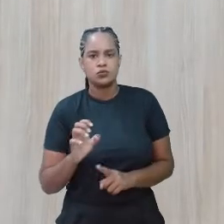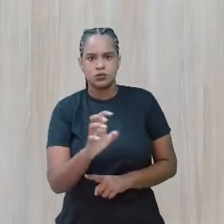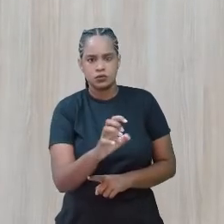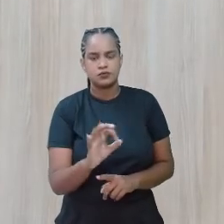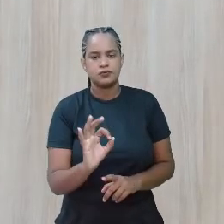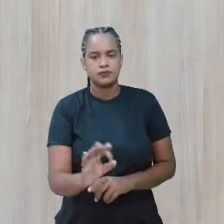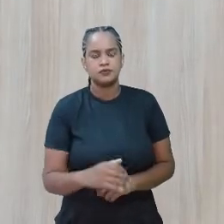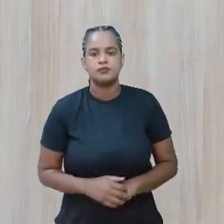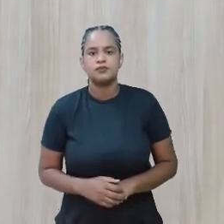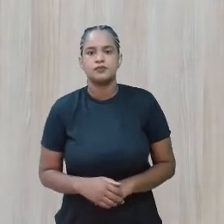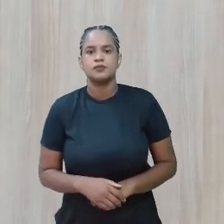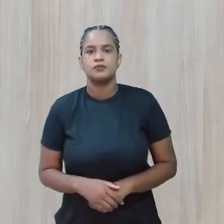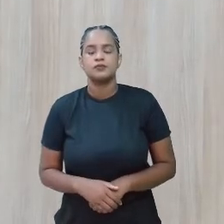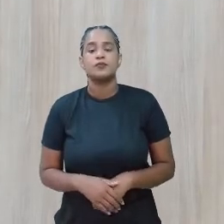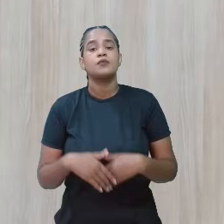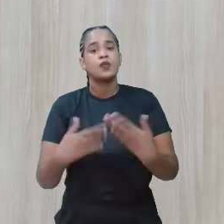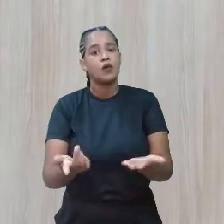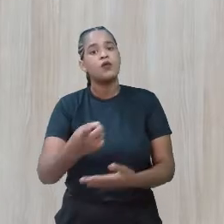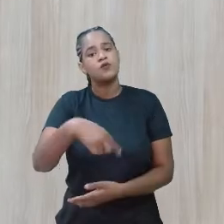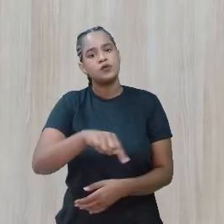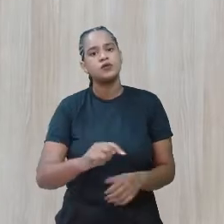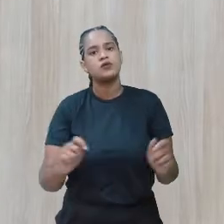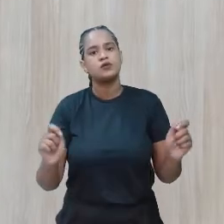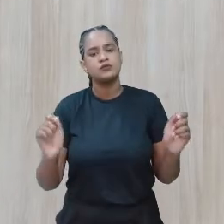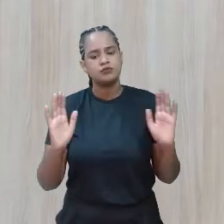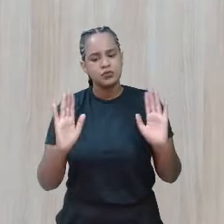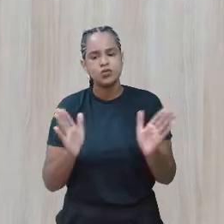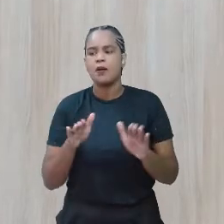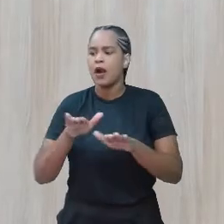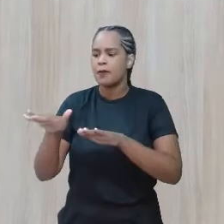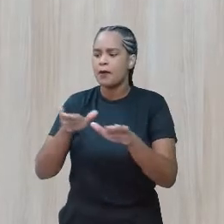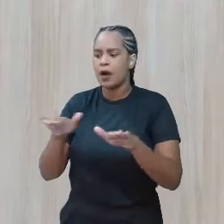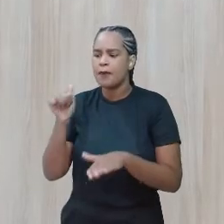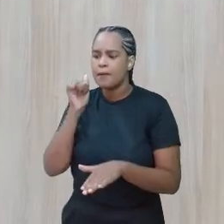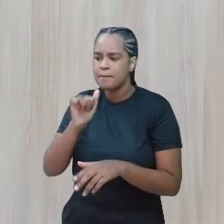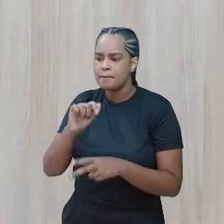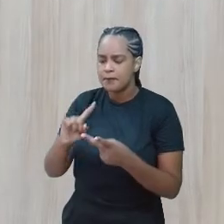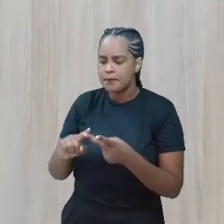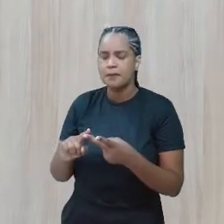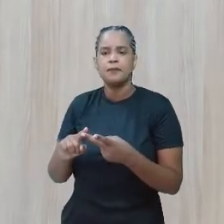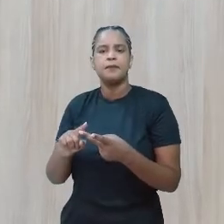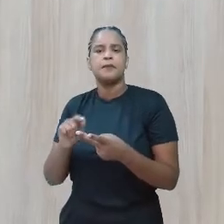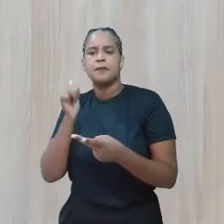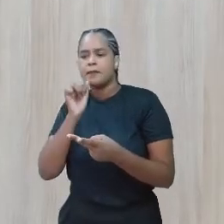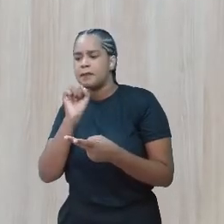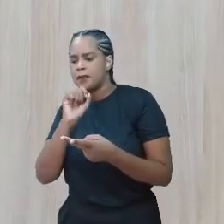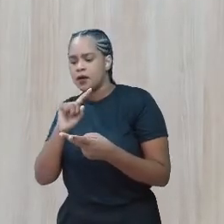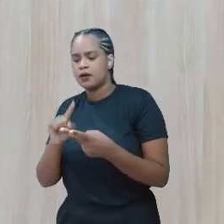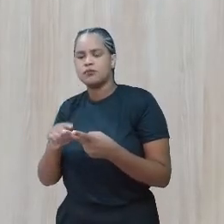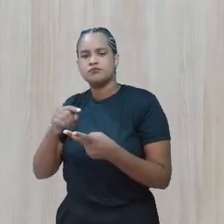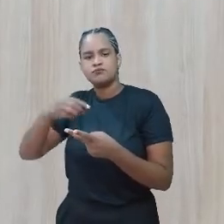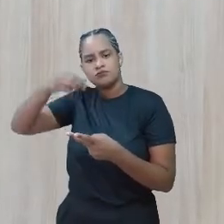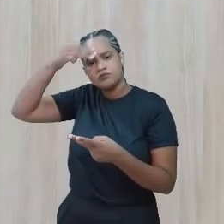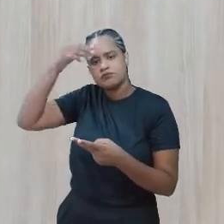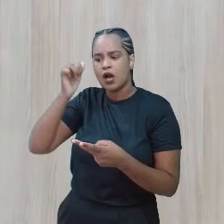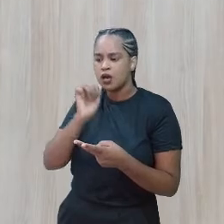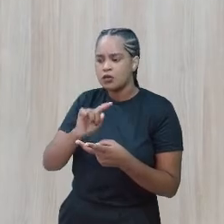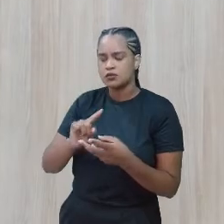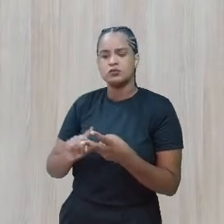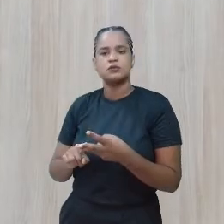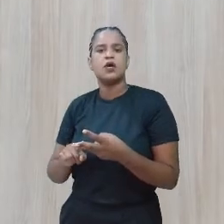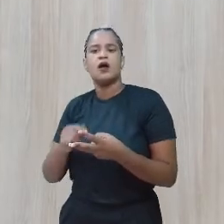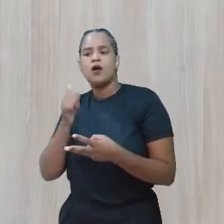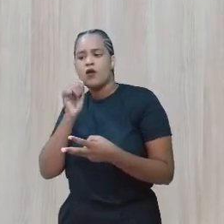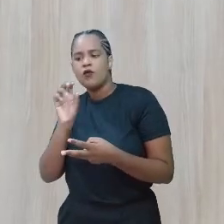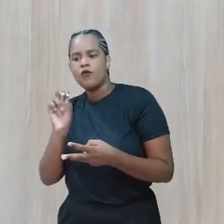Então, vocês já podem também conversar aí com a mãe, com a madrinha, com a avó, perguntando, olha, a professora falou que é um toque que salva